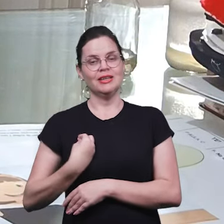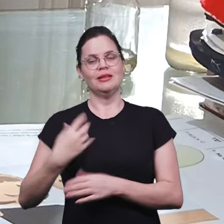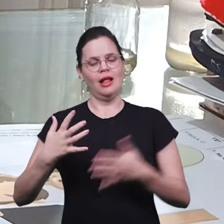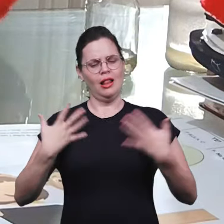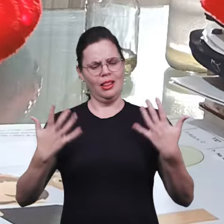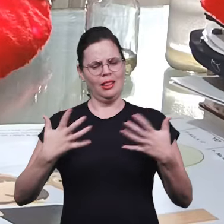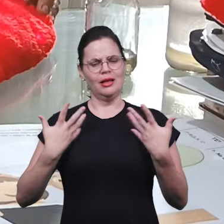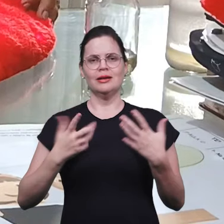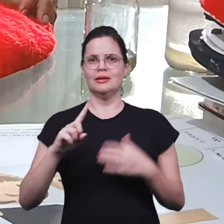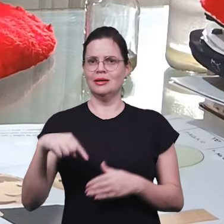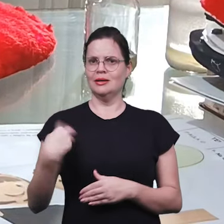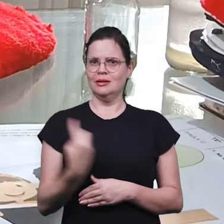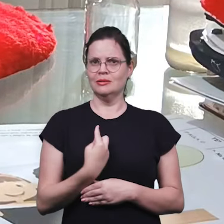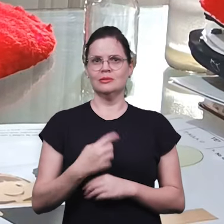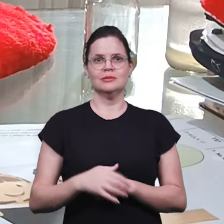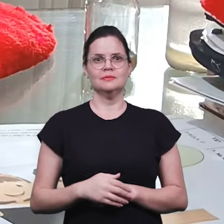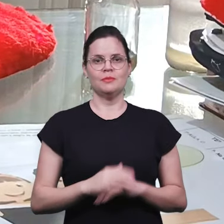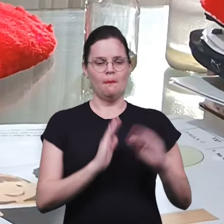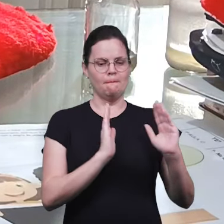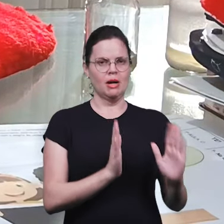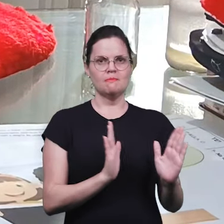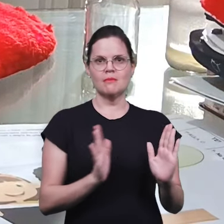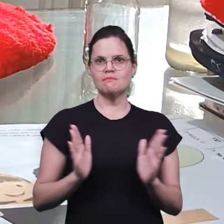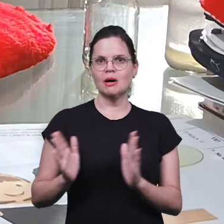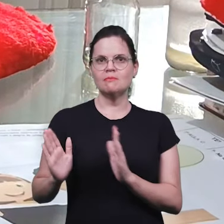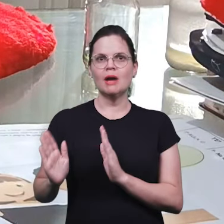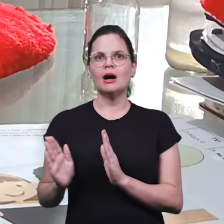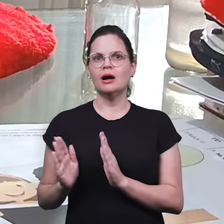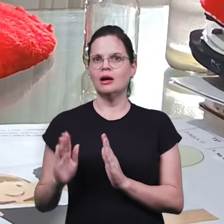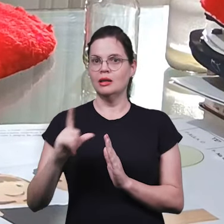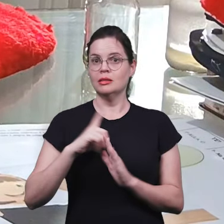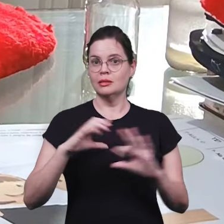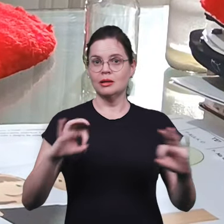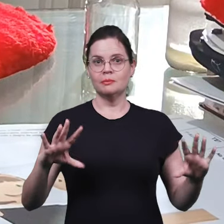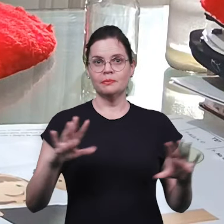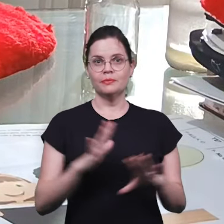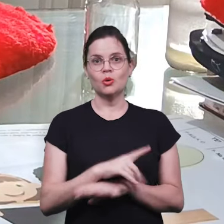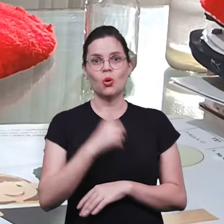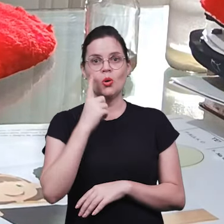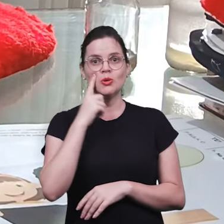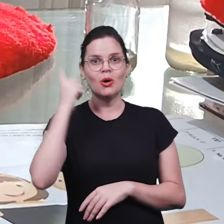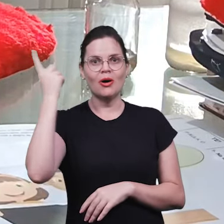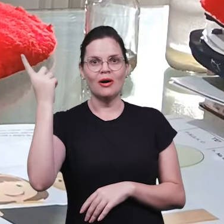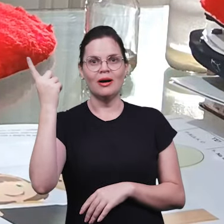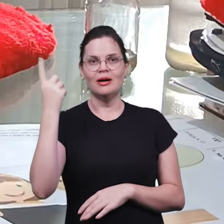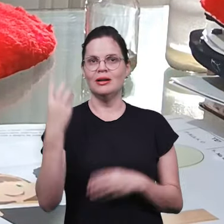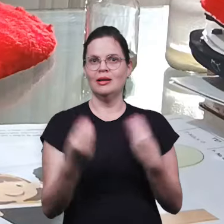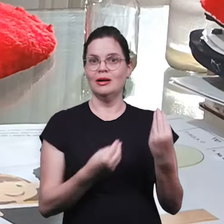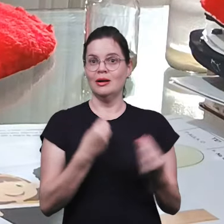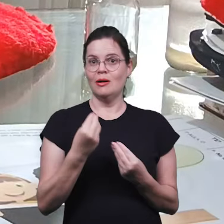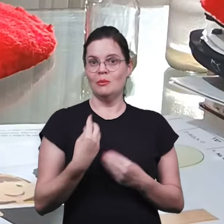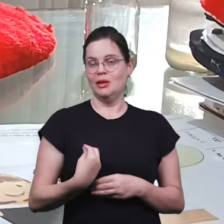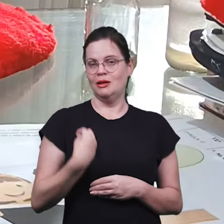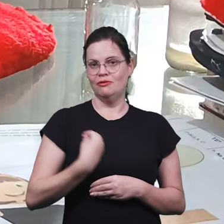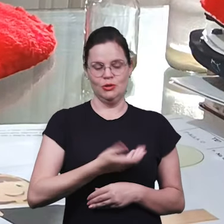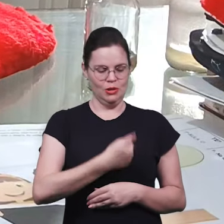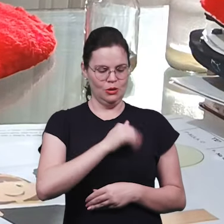ao nosso coração. Cada etapa, né, desse coração, ele é preenchido, né, com o poder de